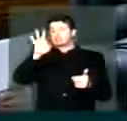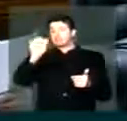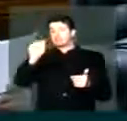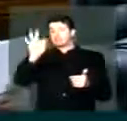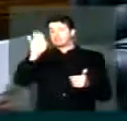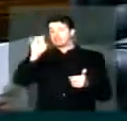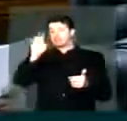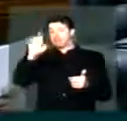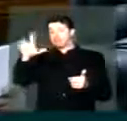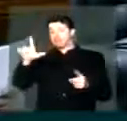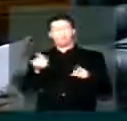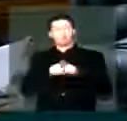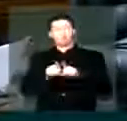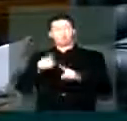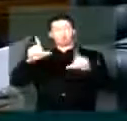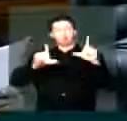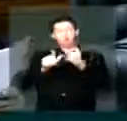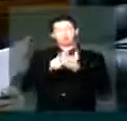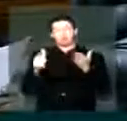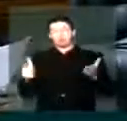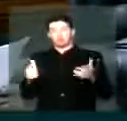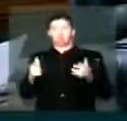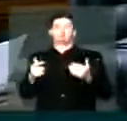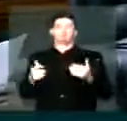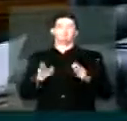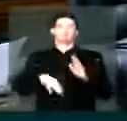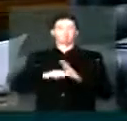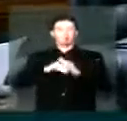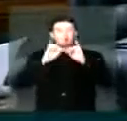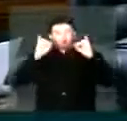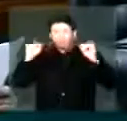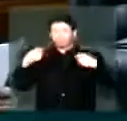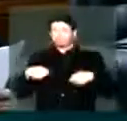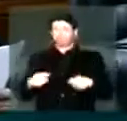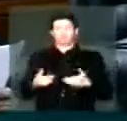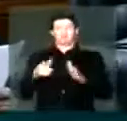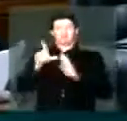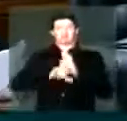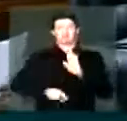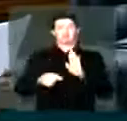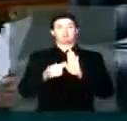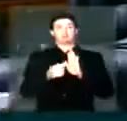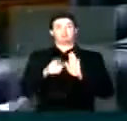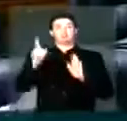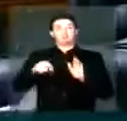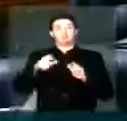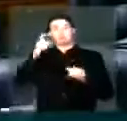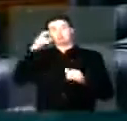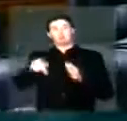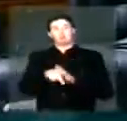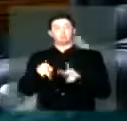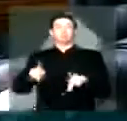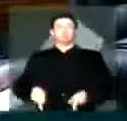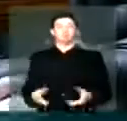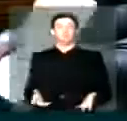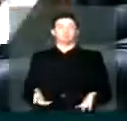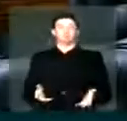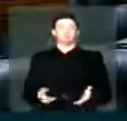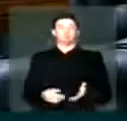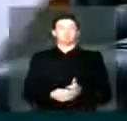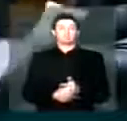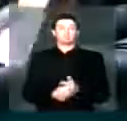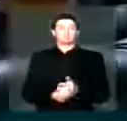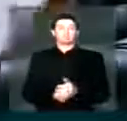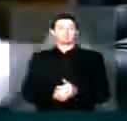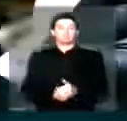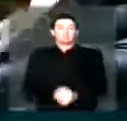Brasil e pela mídia, pelo jornalista Fernando Rodrigues, que ele divulgue essa lista, que é de interesse público. São mais